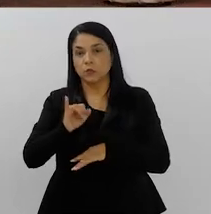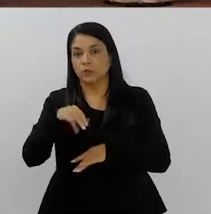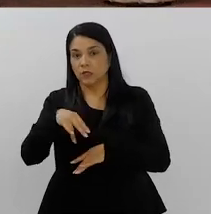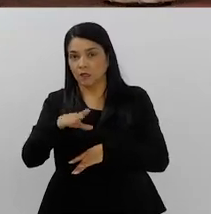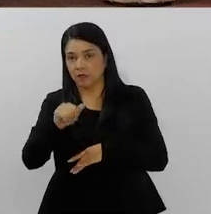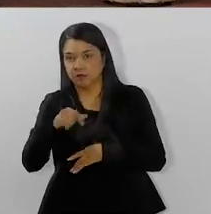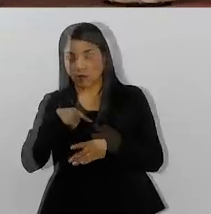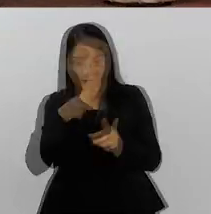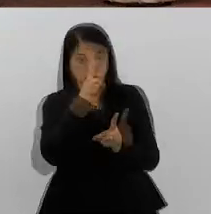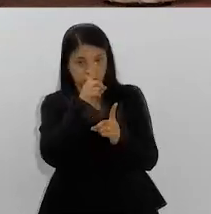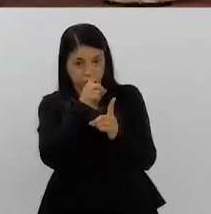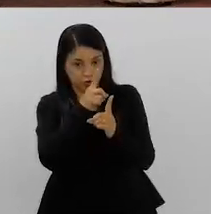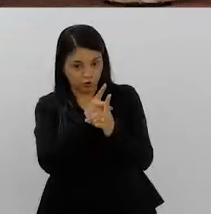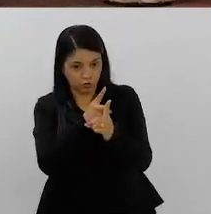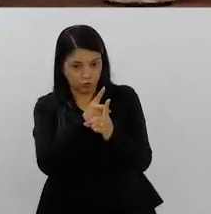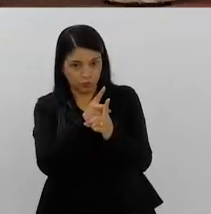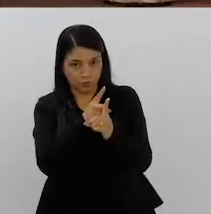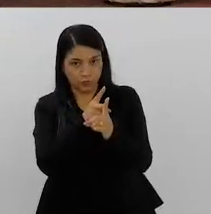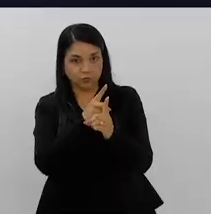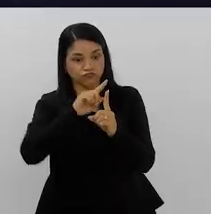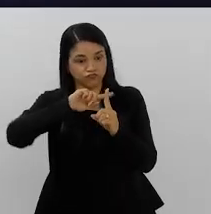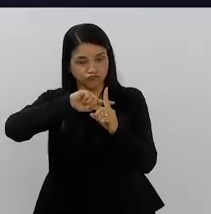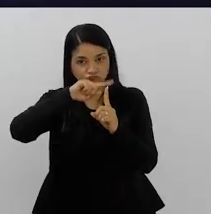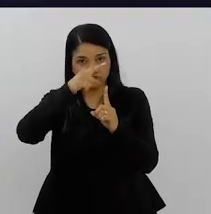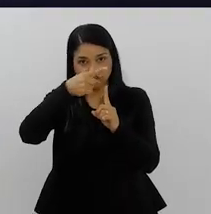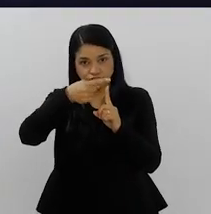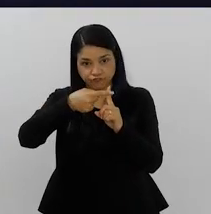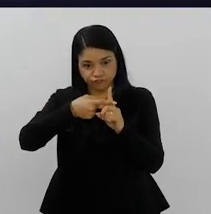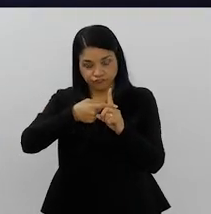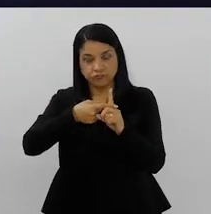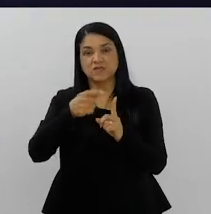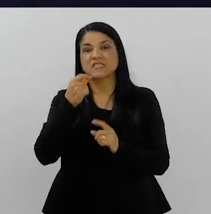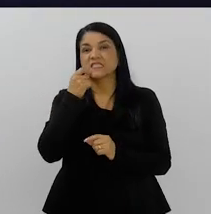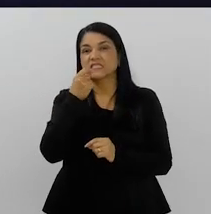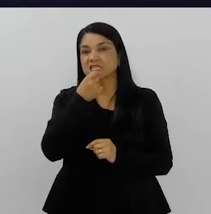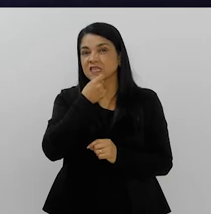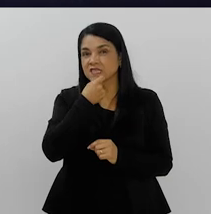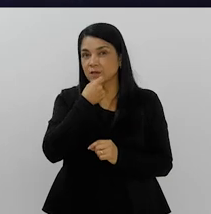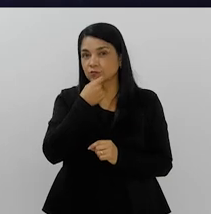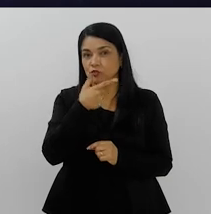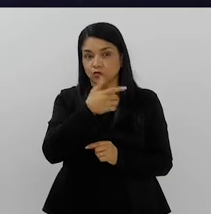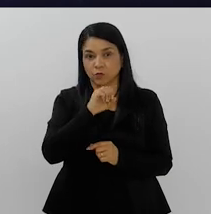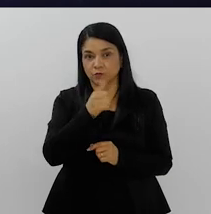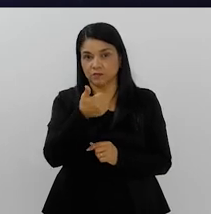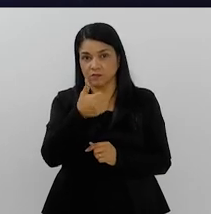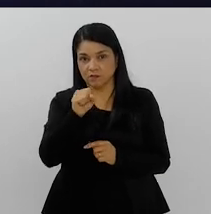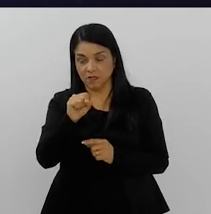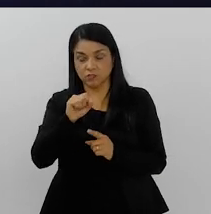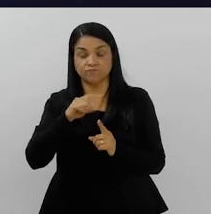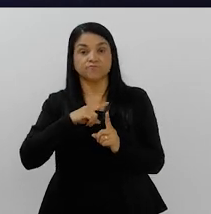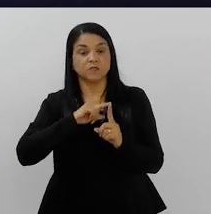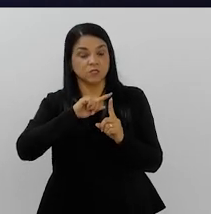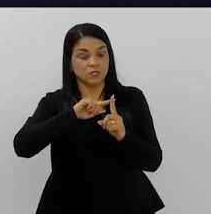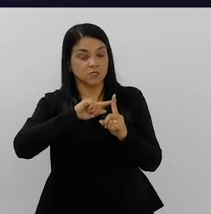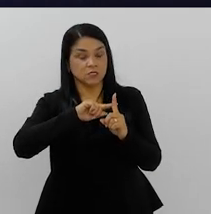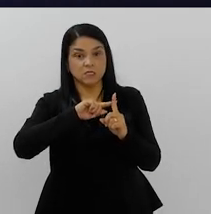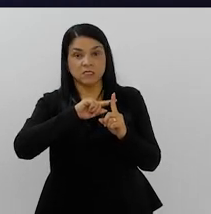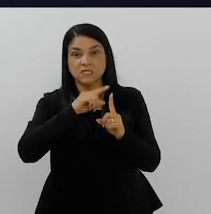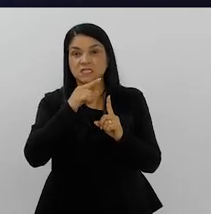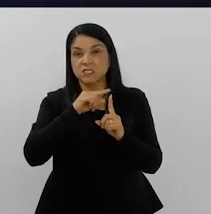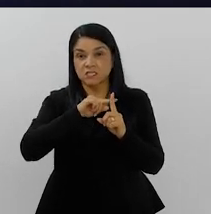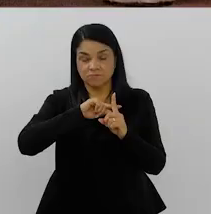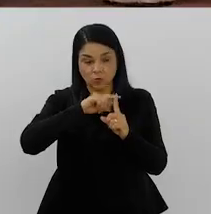descobriu você já tava gestante não eu descobri em setembro de 2017 em fevereiro de 2018 eu descobri que tava